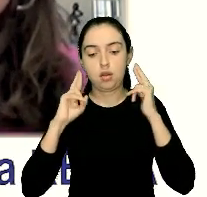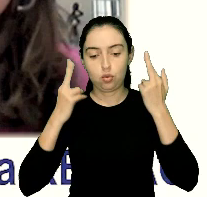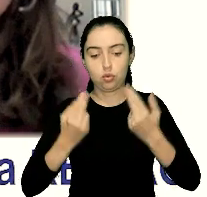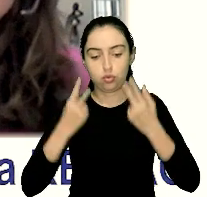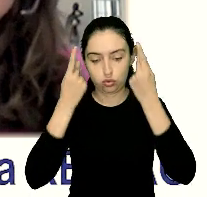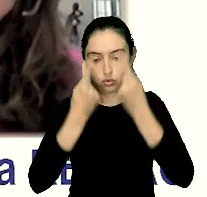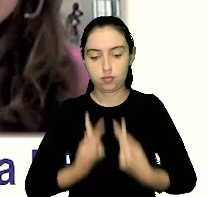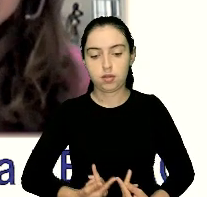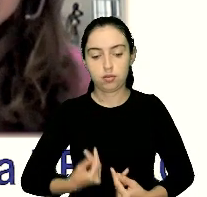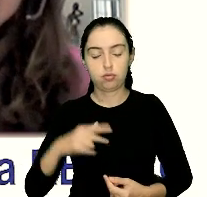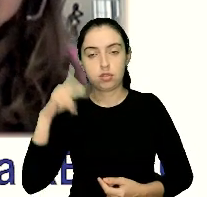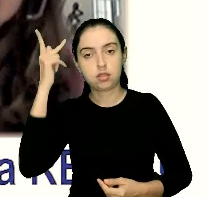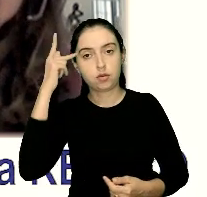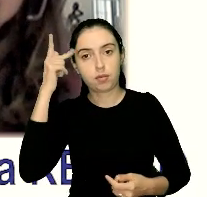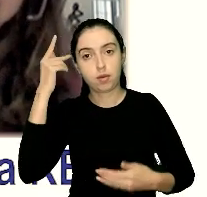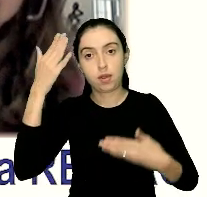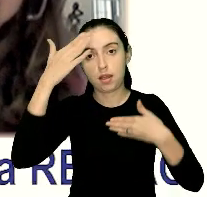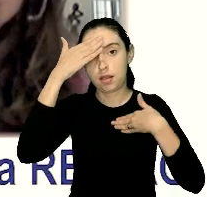também a colaboração